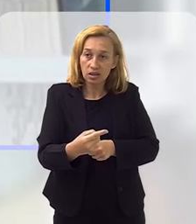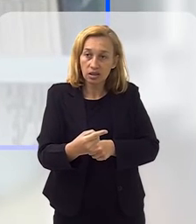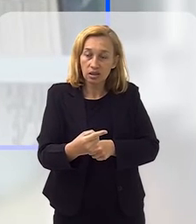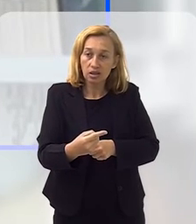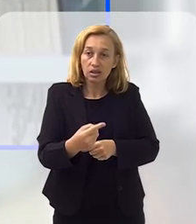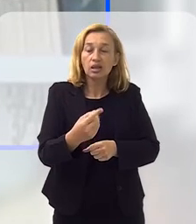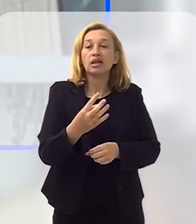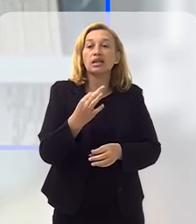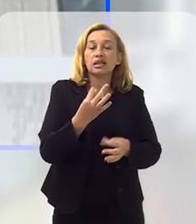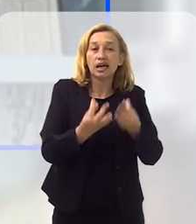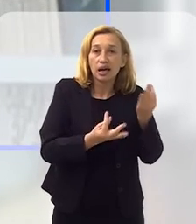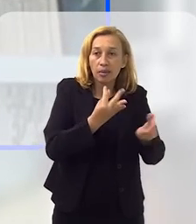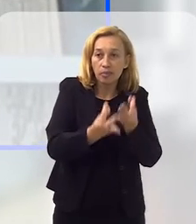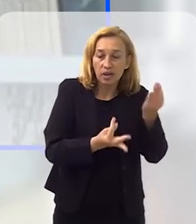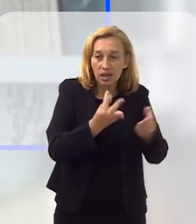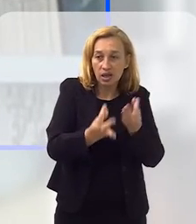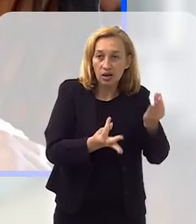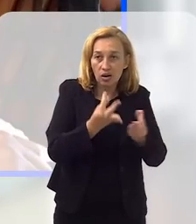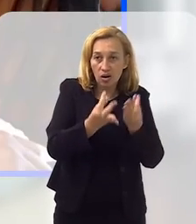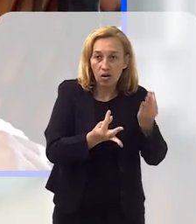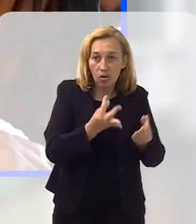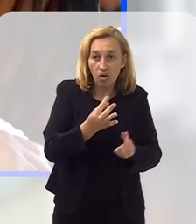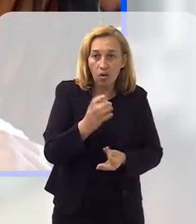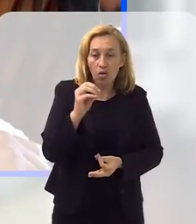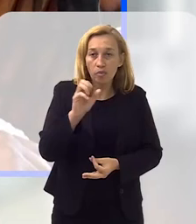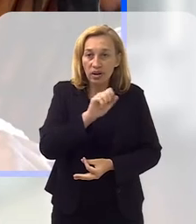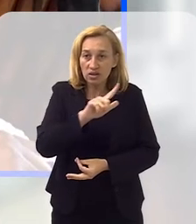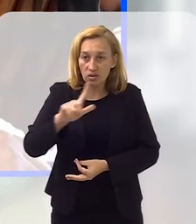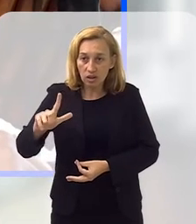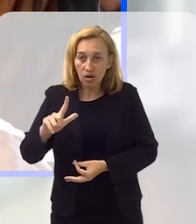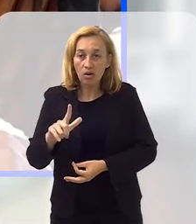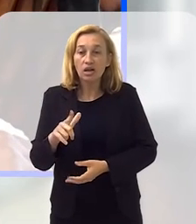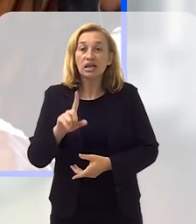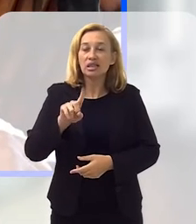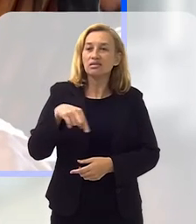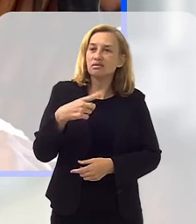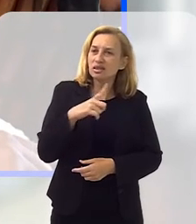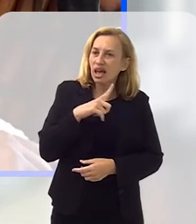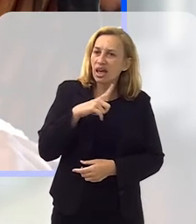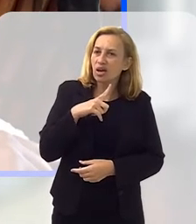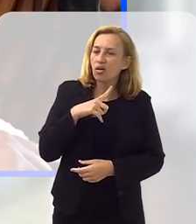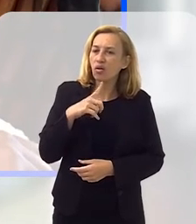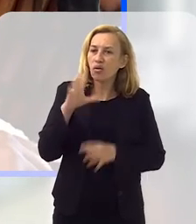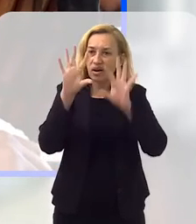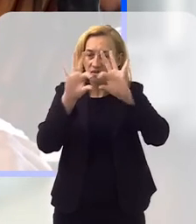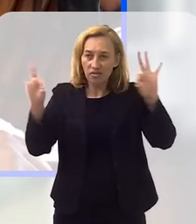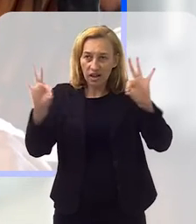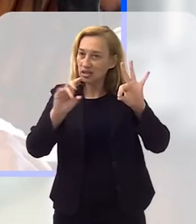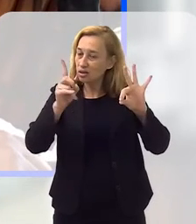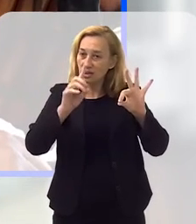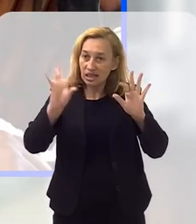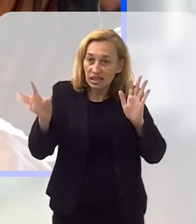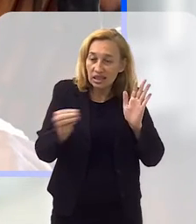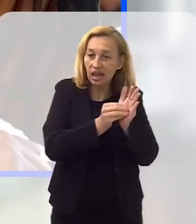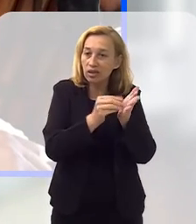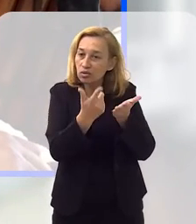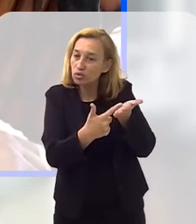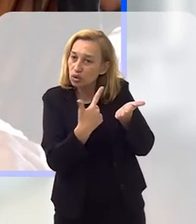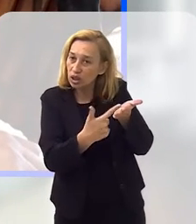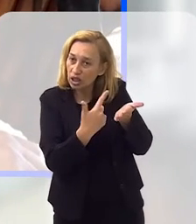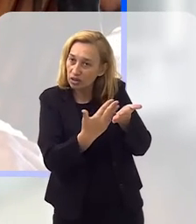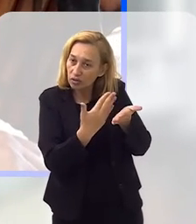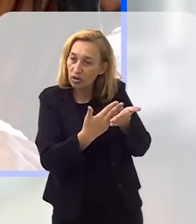em praxiterapia ocupacional. Então, assim, tem uma frase que não está no livro que eu escrevi, mas eu